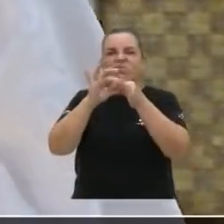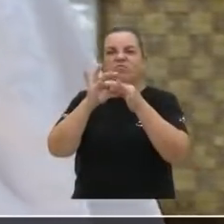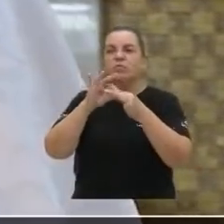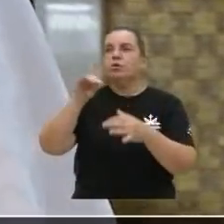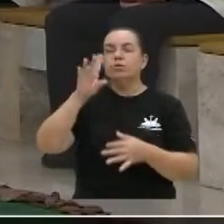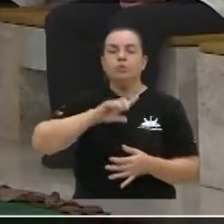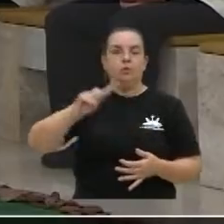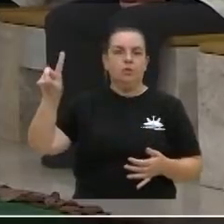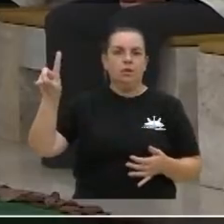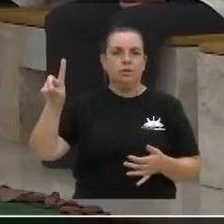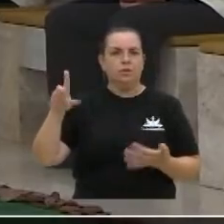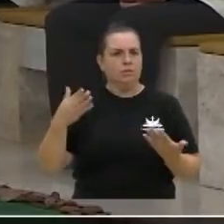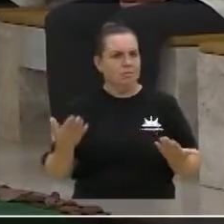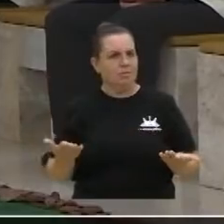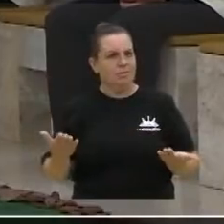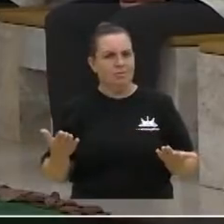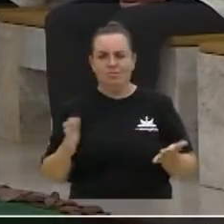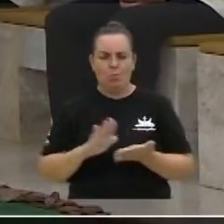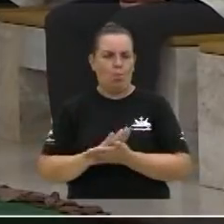Mas antes,